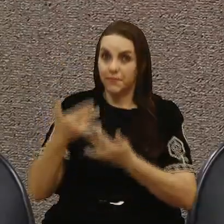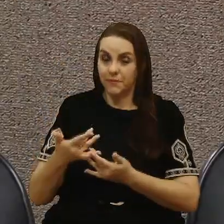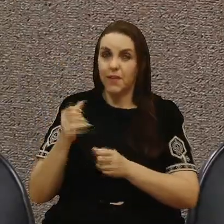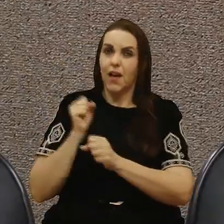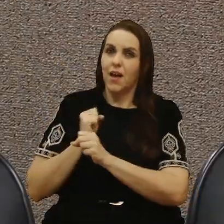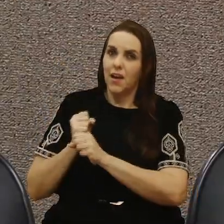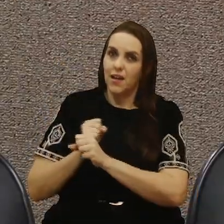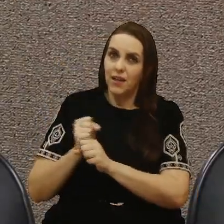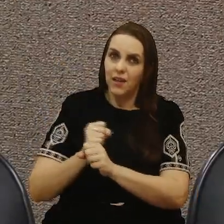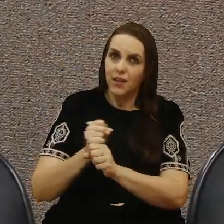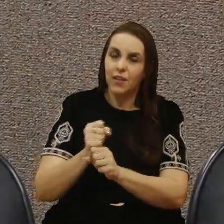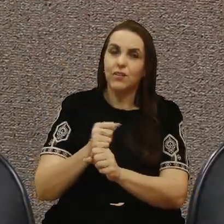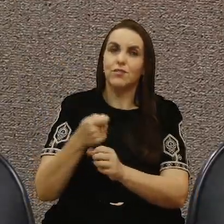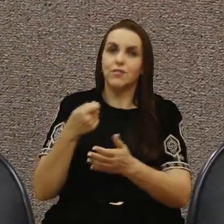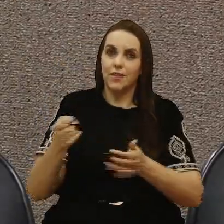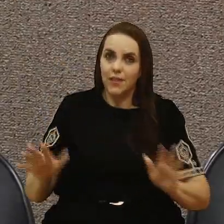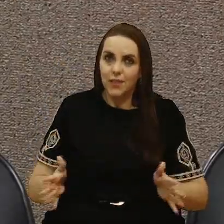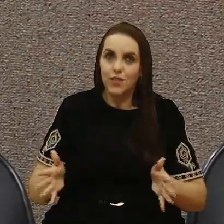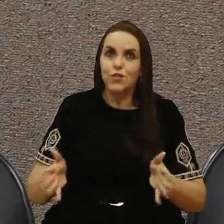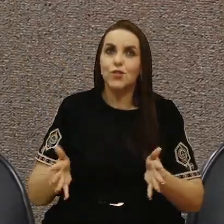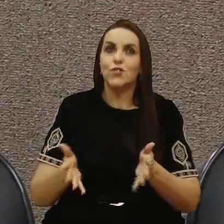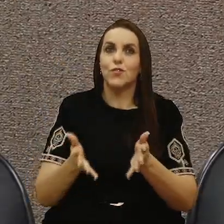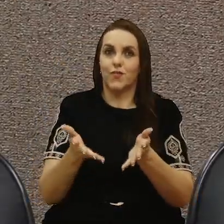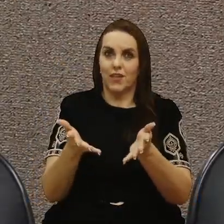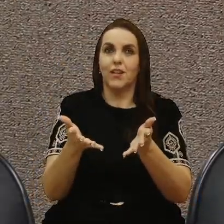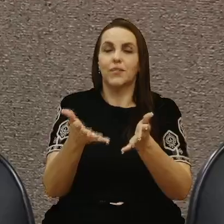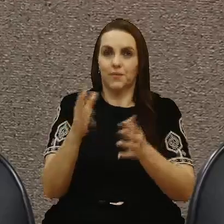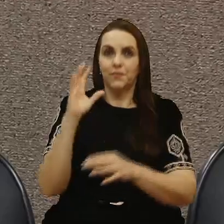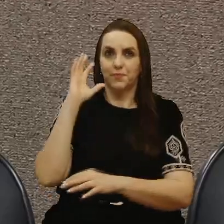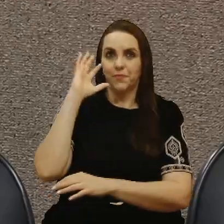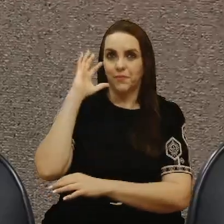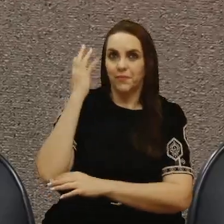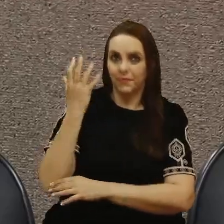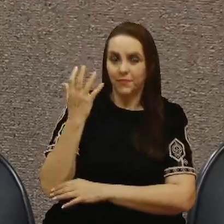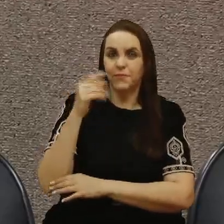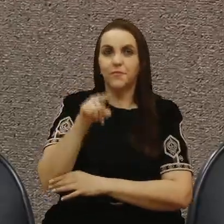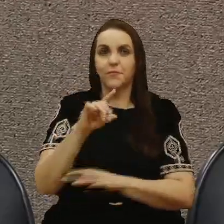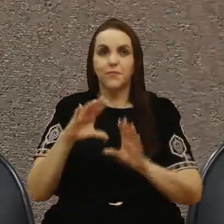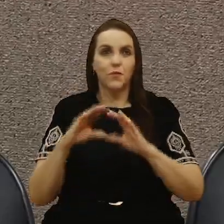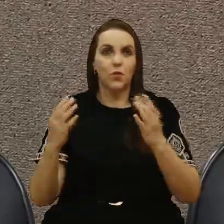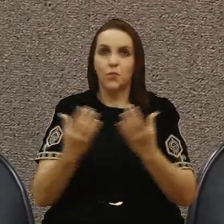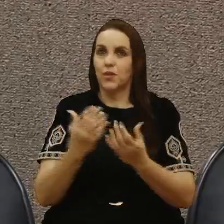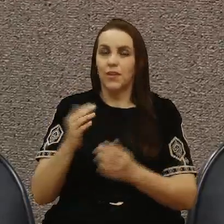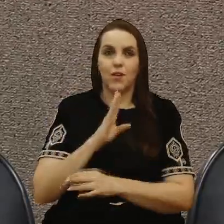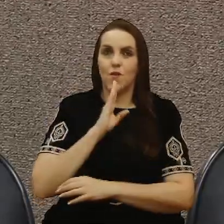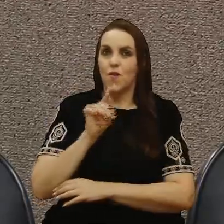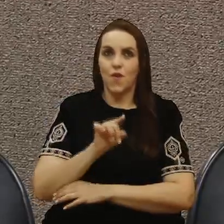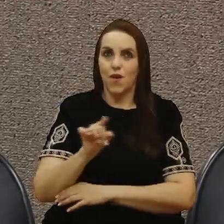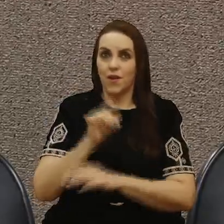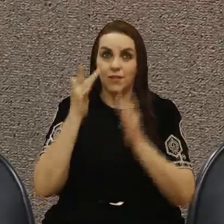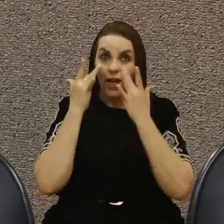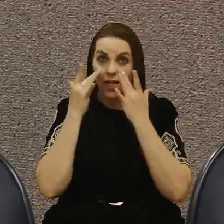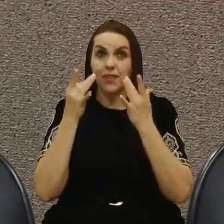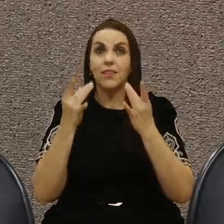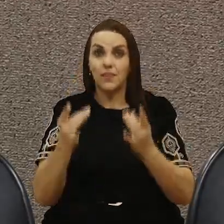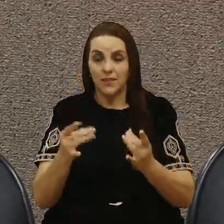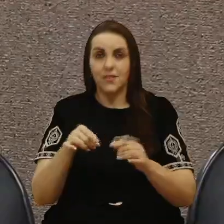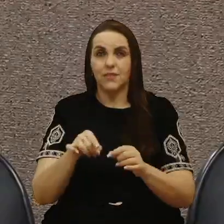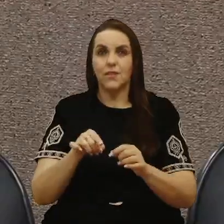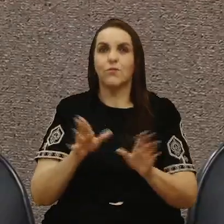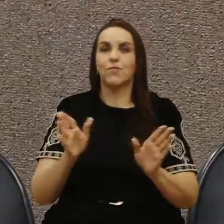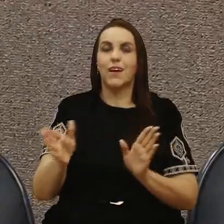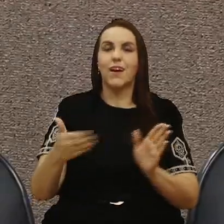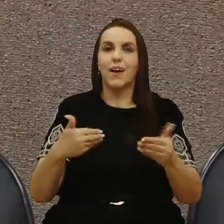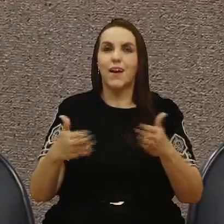vinha incentivando que isso acontecesse. E para a comunidade que ainda não conhece, fica atenta a isso. Caixas